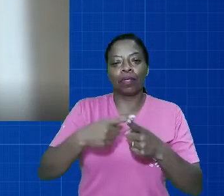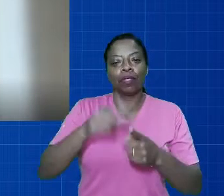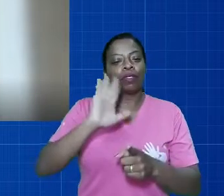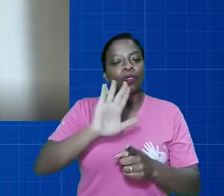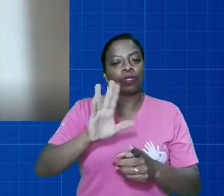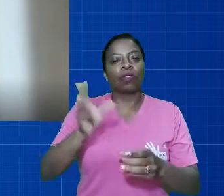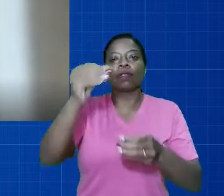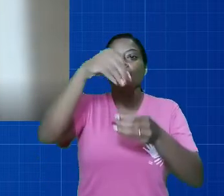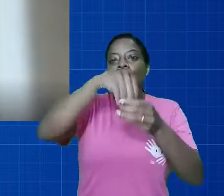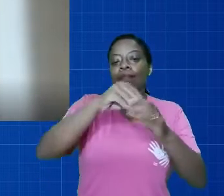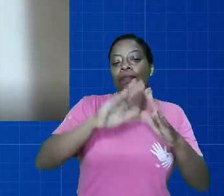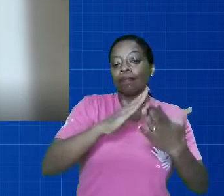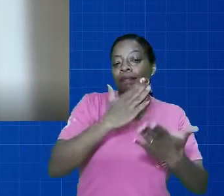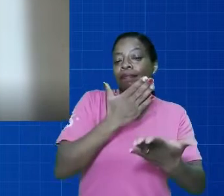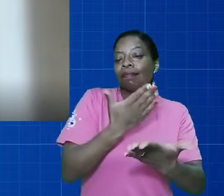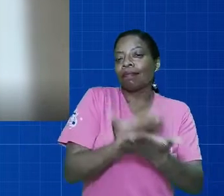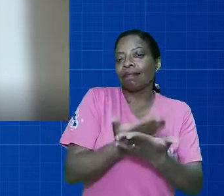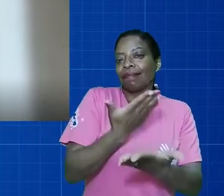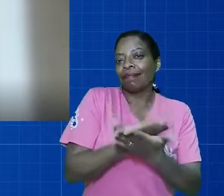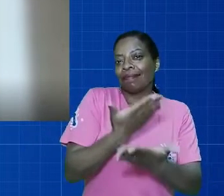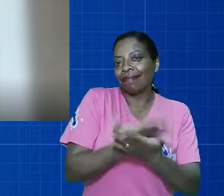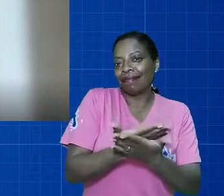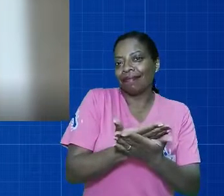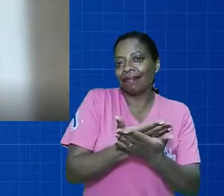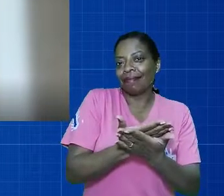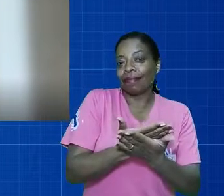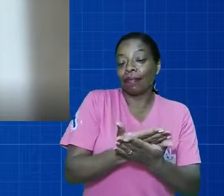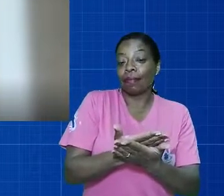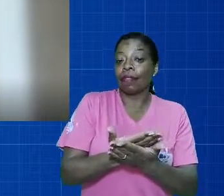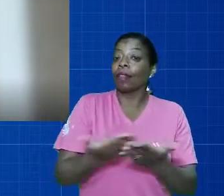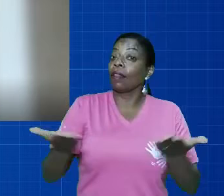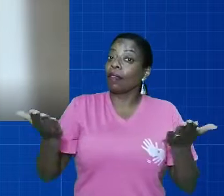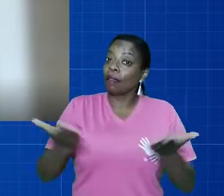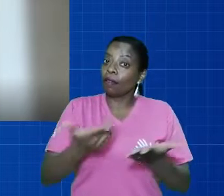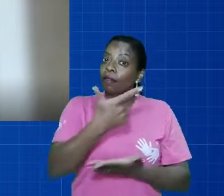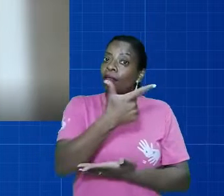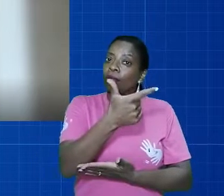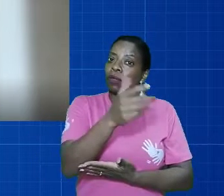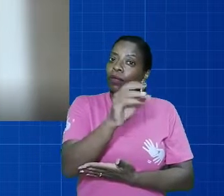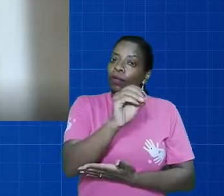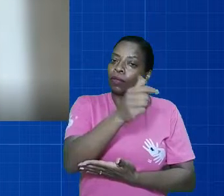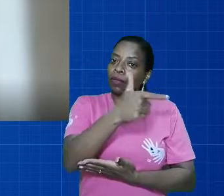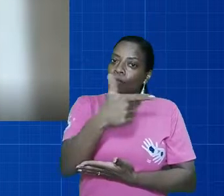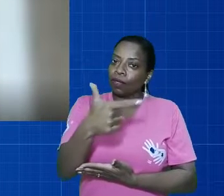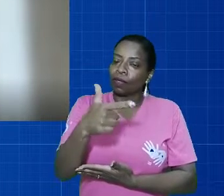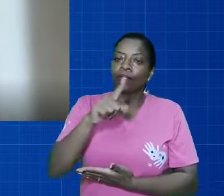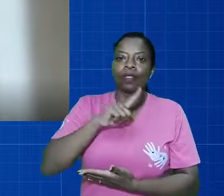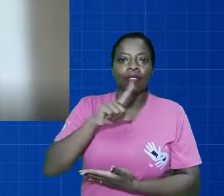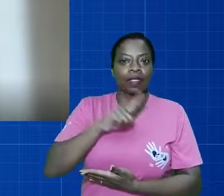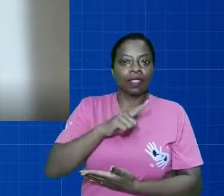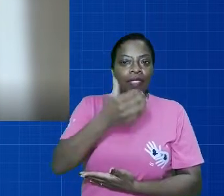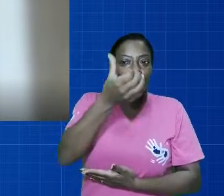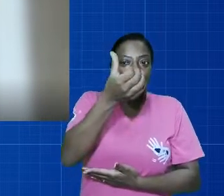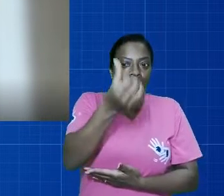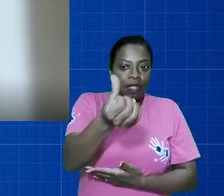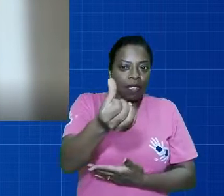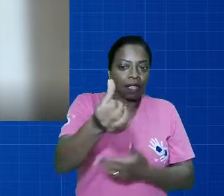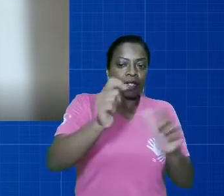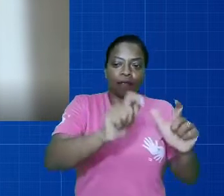nesses espaços de escolas, e neste ano de 2022 nós contamos com